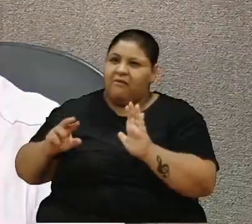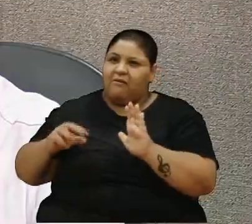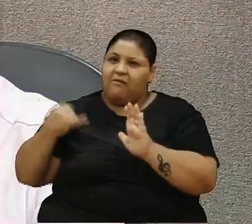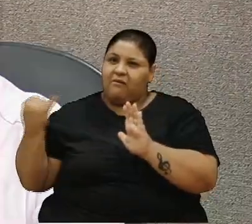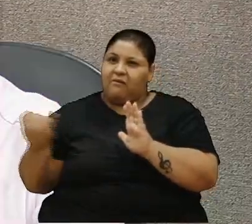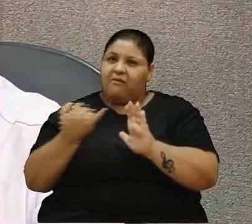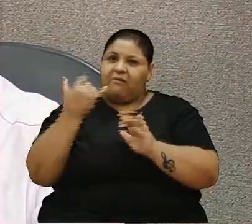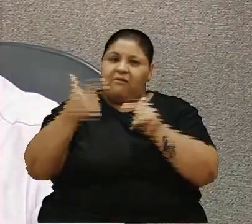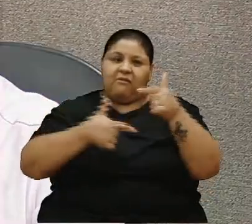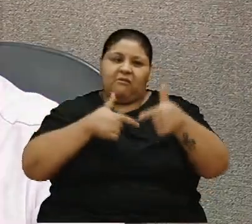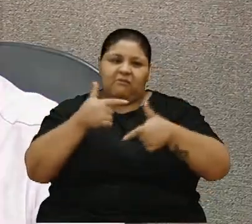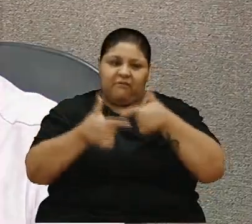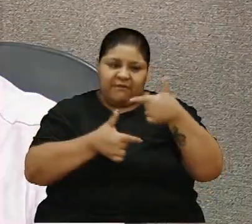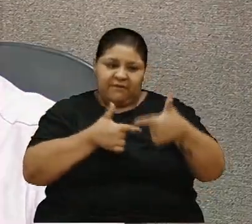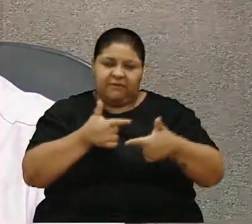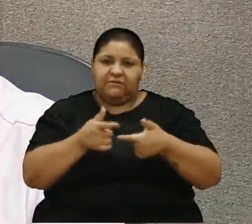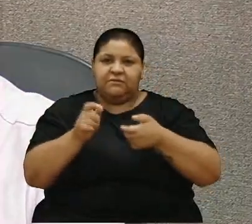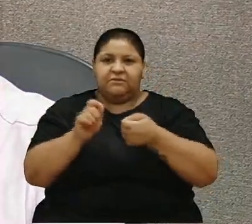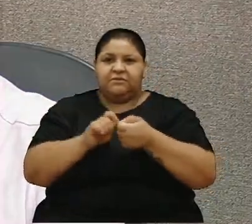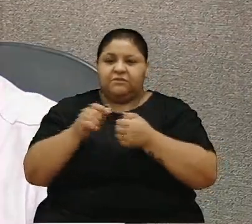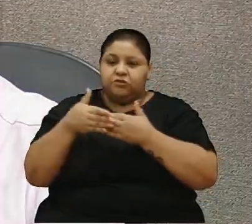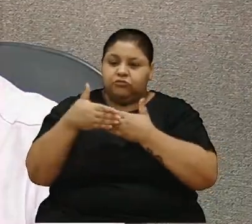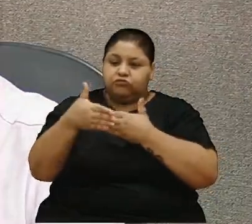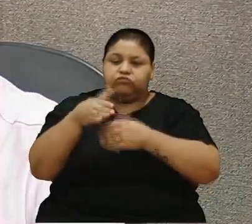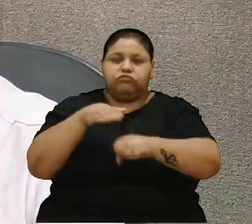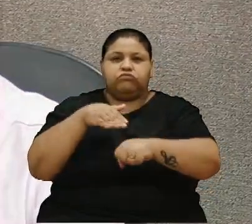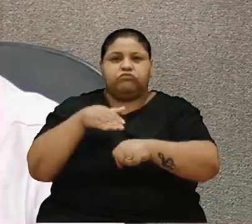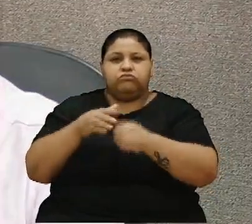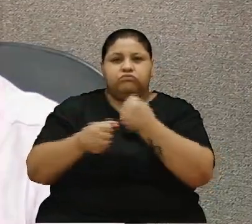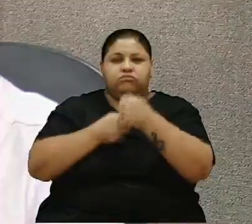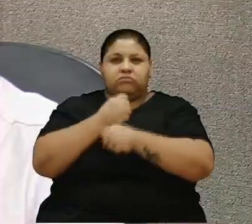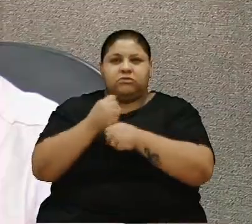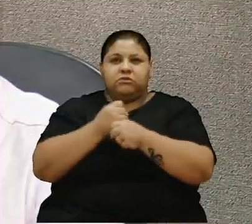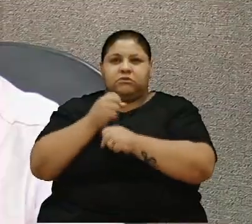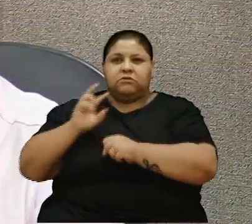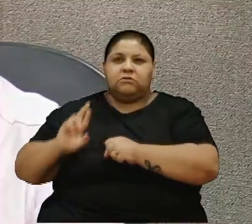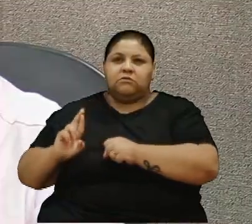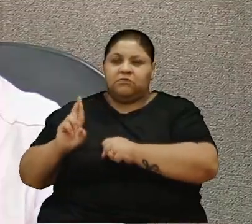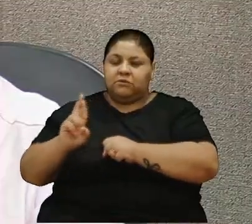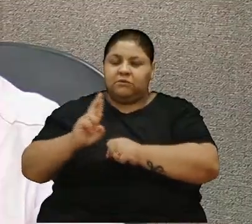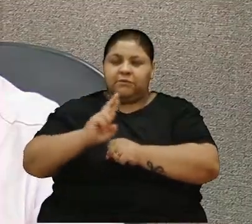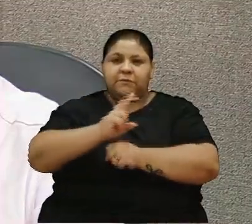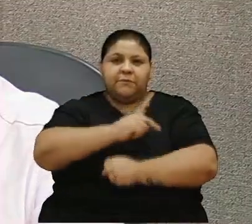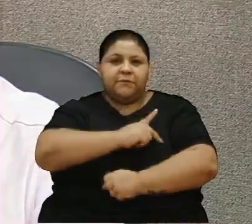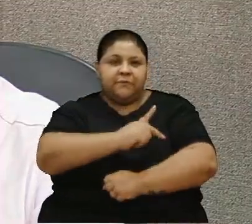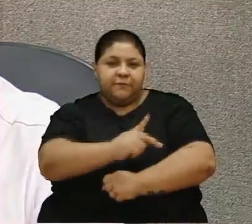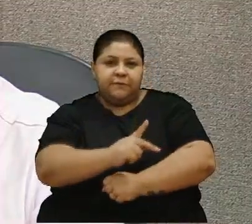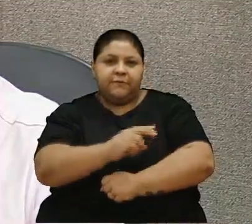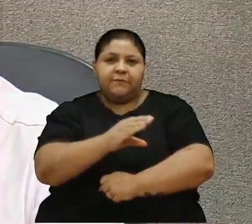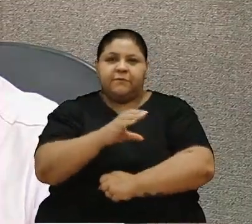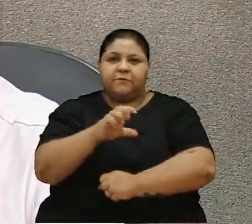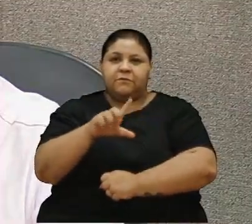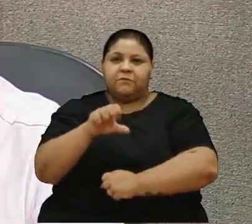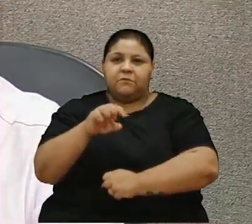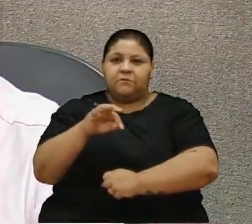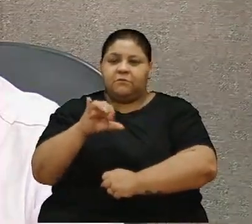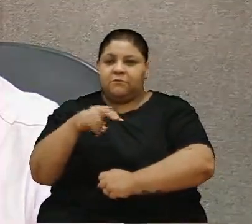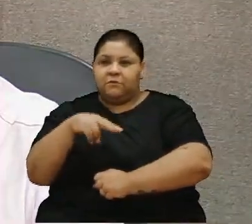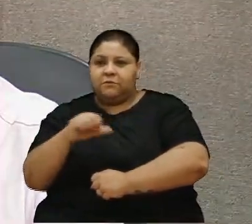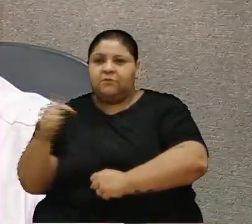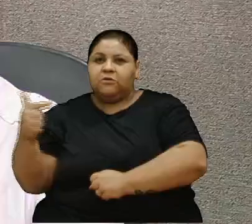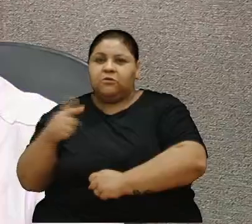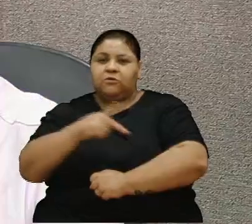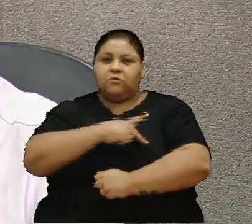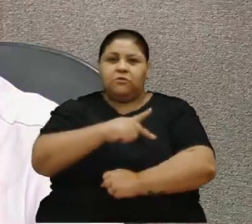o trabalho que vem sendo realizado ao longo dos anos. Então, em nome do presidente Celestino Louro, dos vice-presidentes, a Idalice